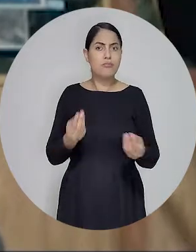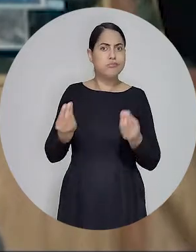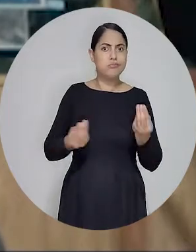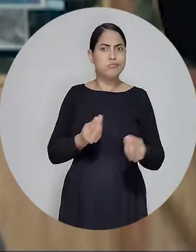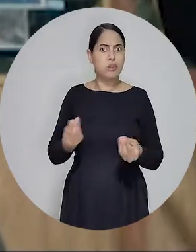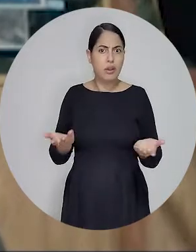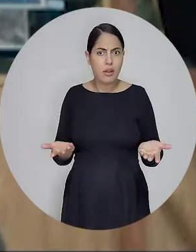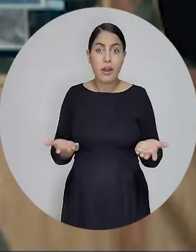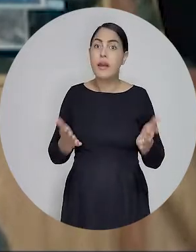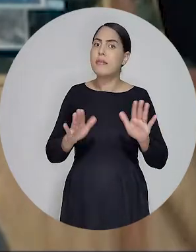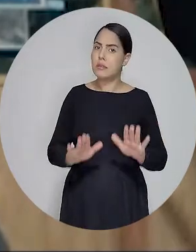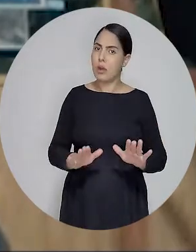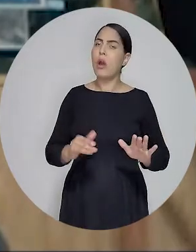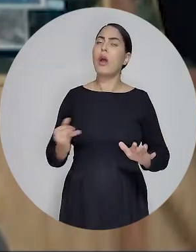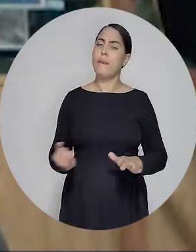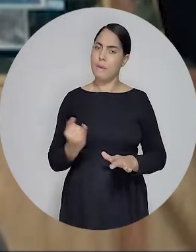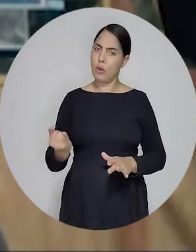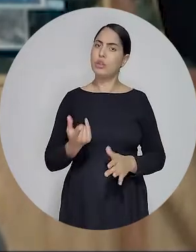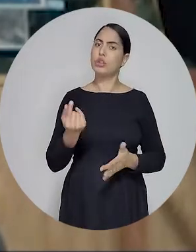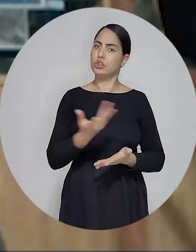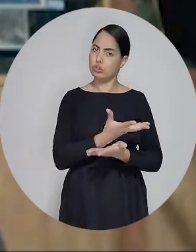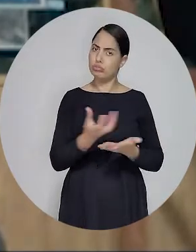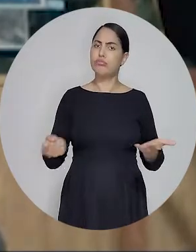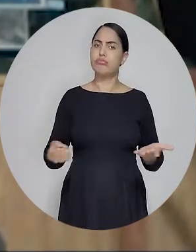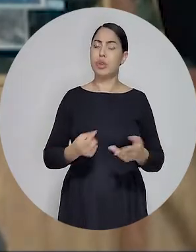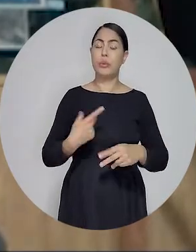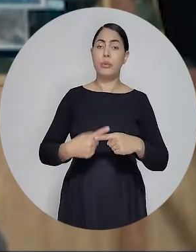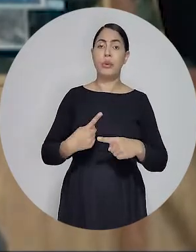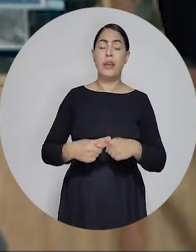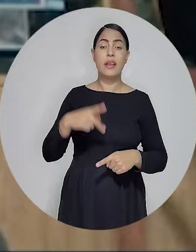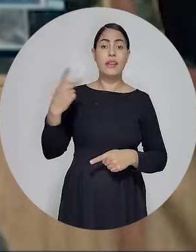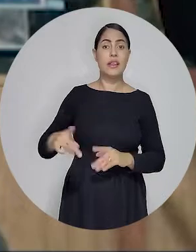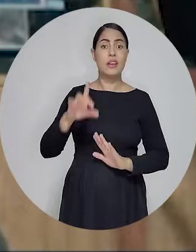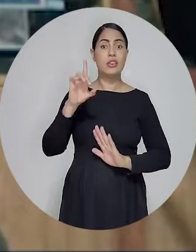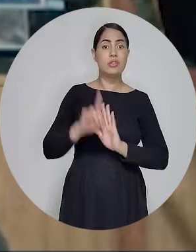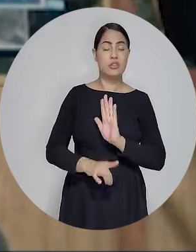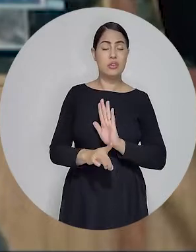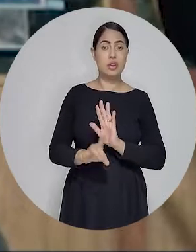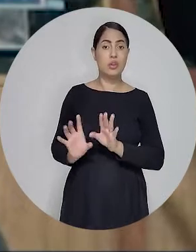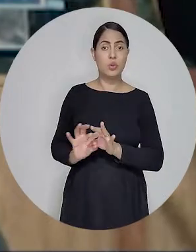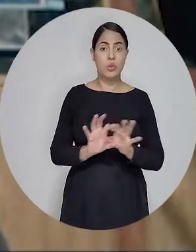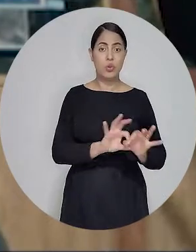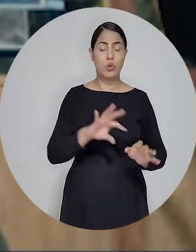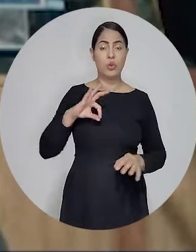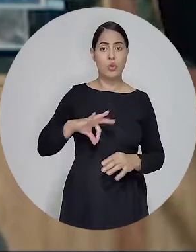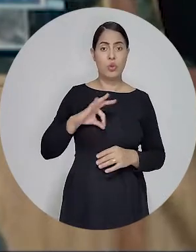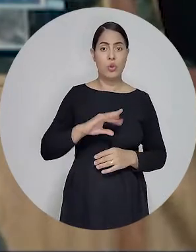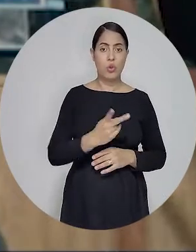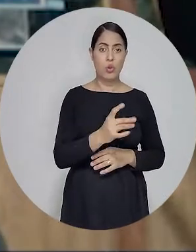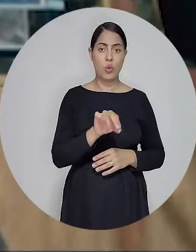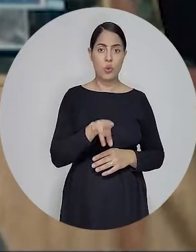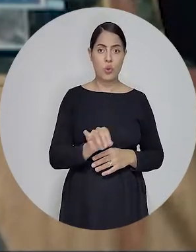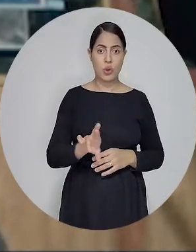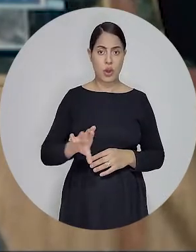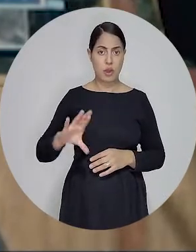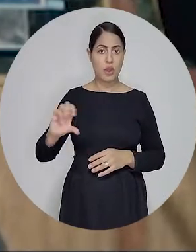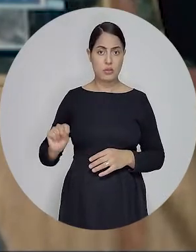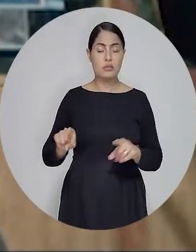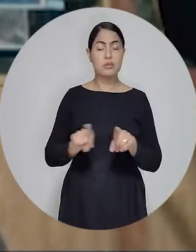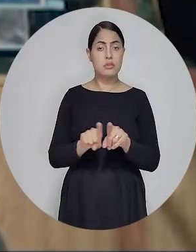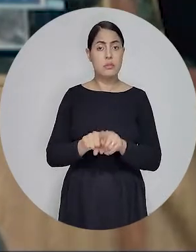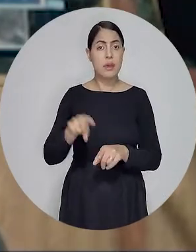crédito. Então, cria uma situação inusitada, onde se o advogado não exercer o direito que ele tem de reter os